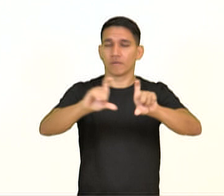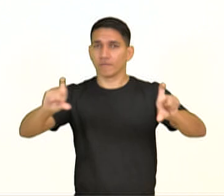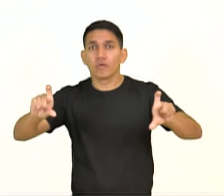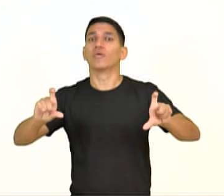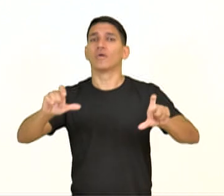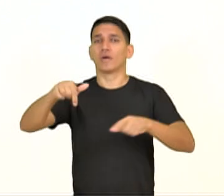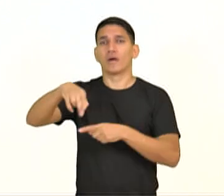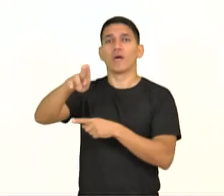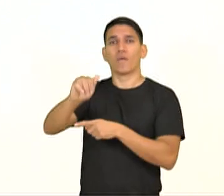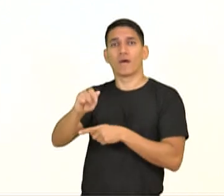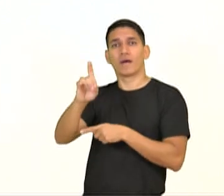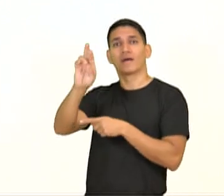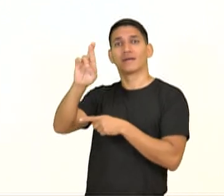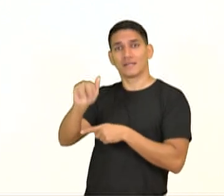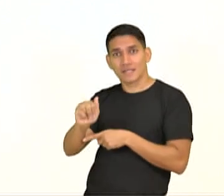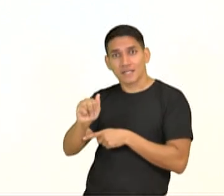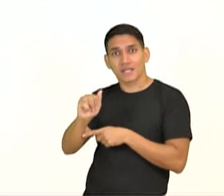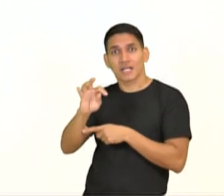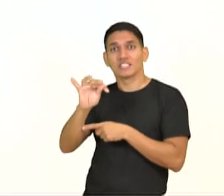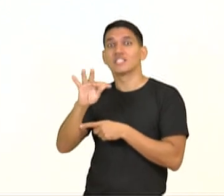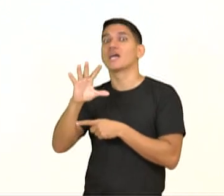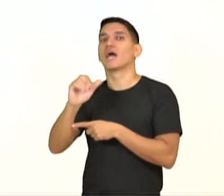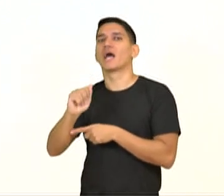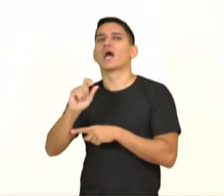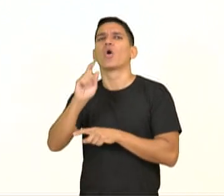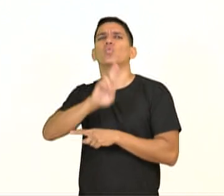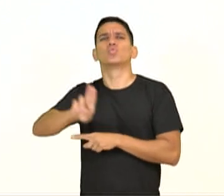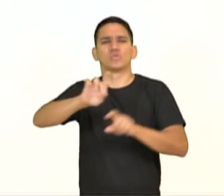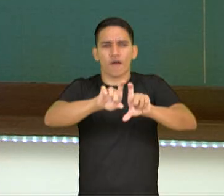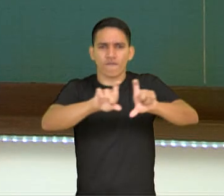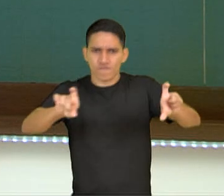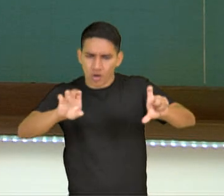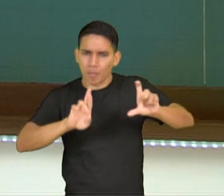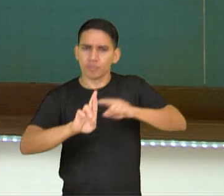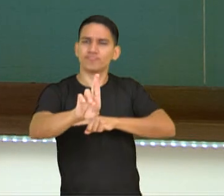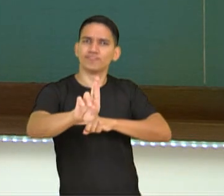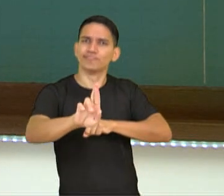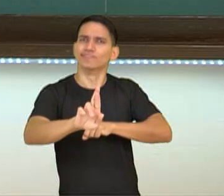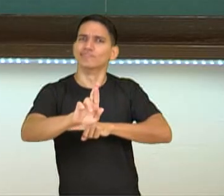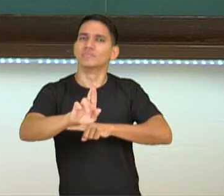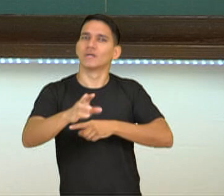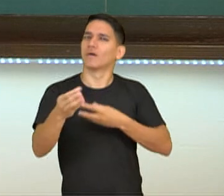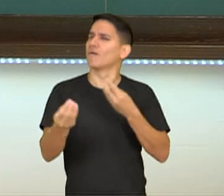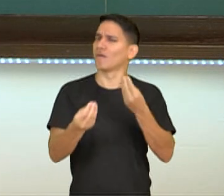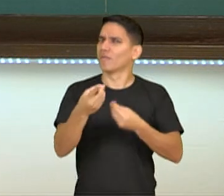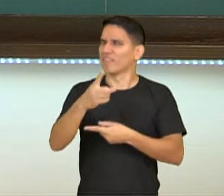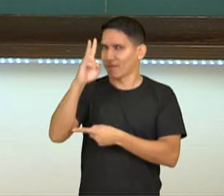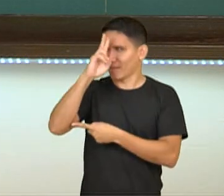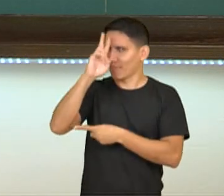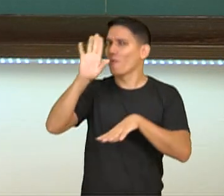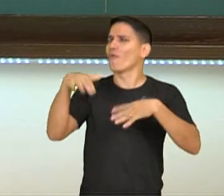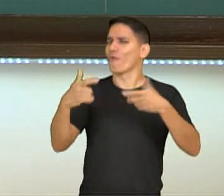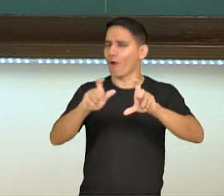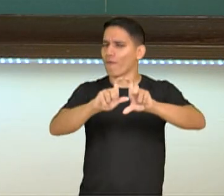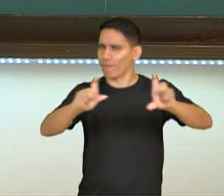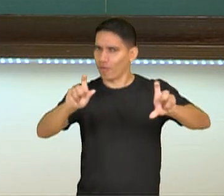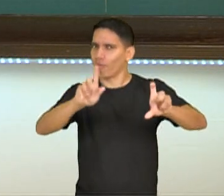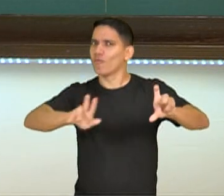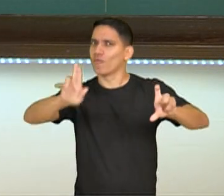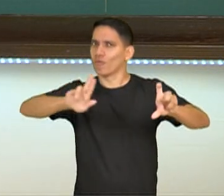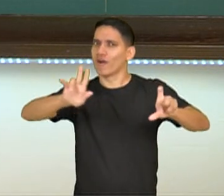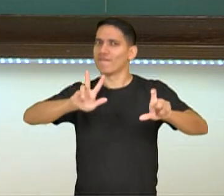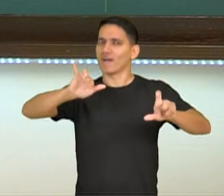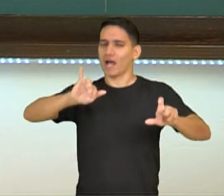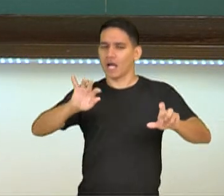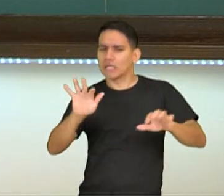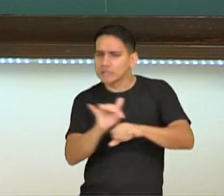função quadrática, utilizando uma fórmula resolutiva. Isso mesmo. Você lembra qual que é a fórmula que nós utilizamos